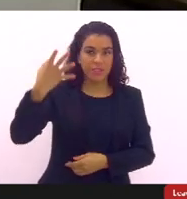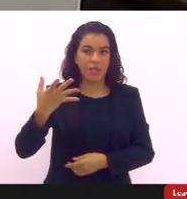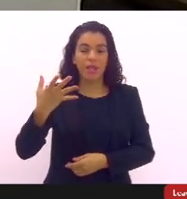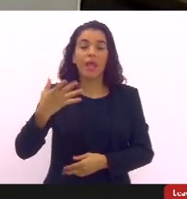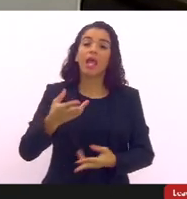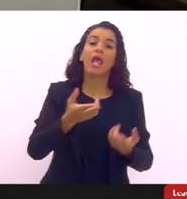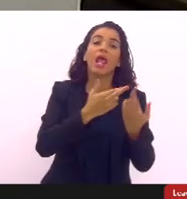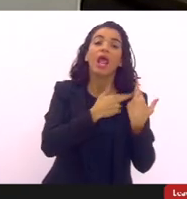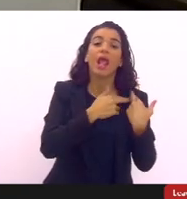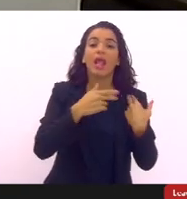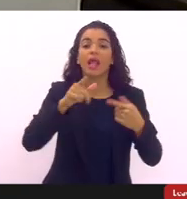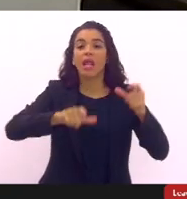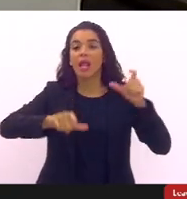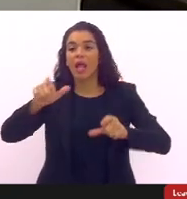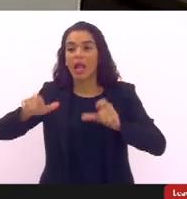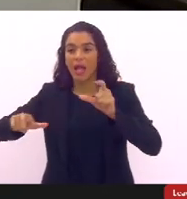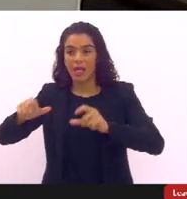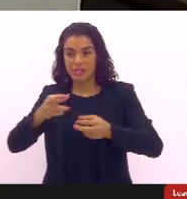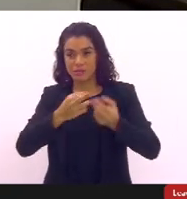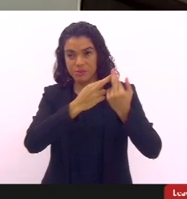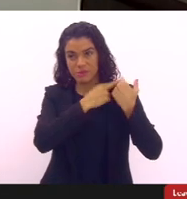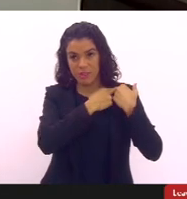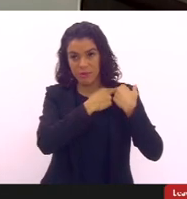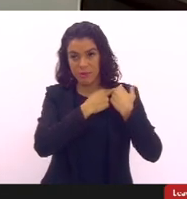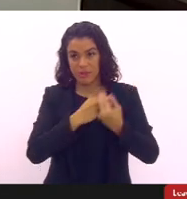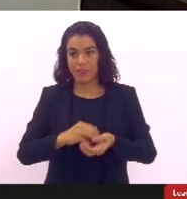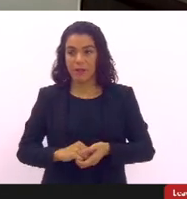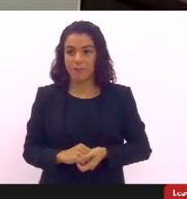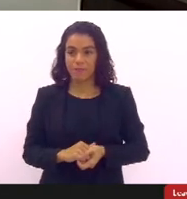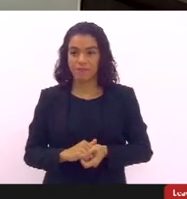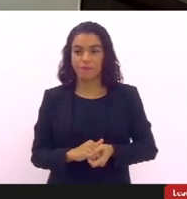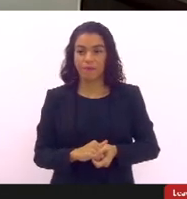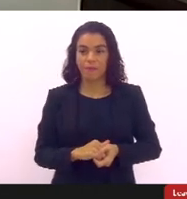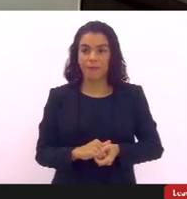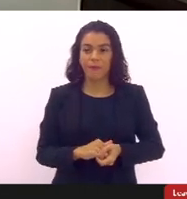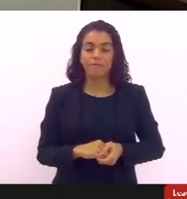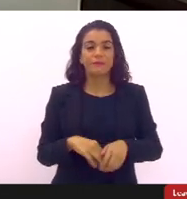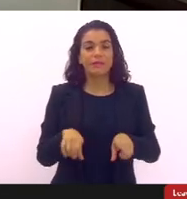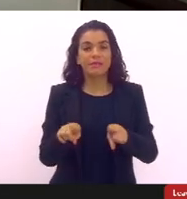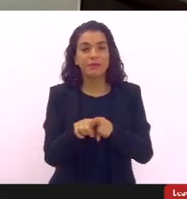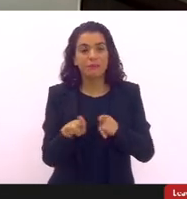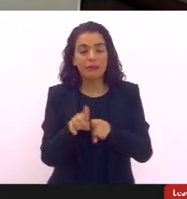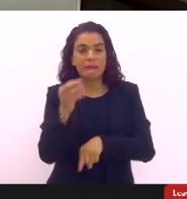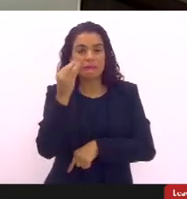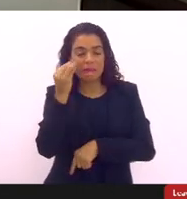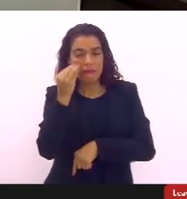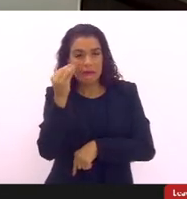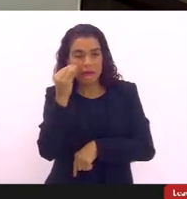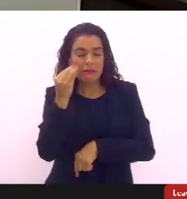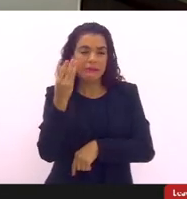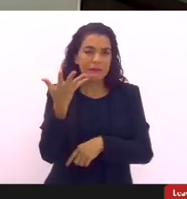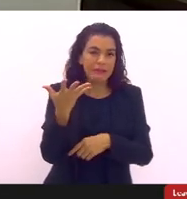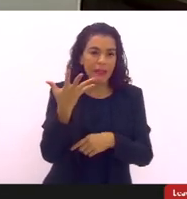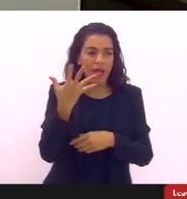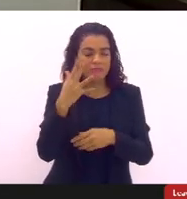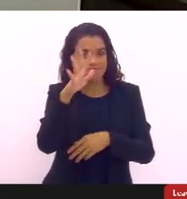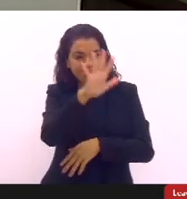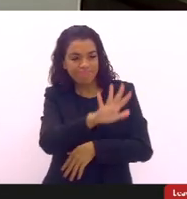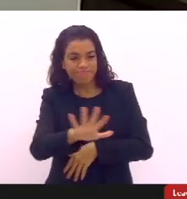quem é essa responsabilidade, né? E assim, também tentar entender se está